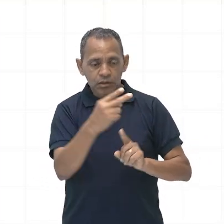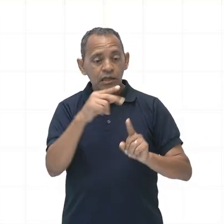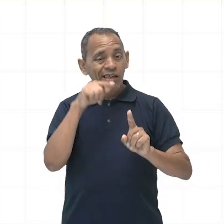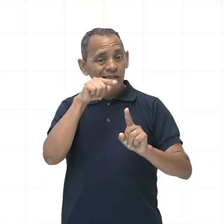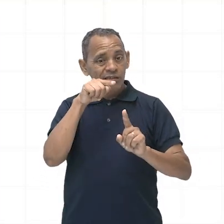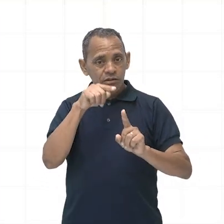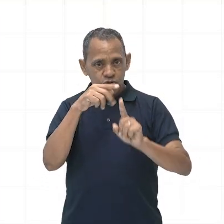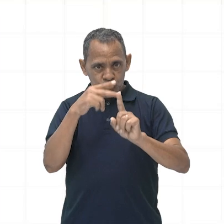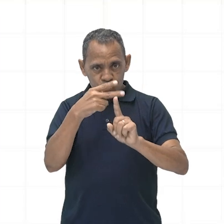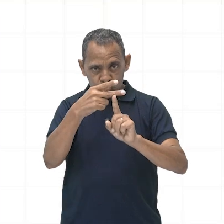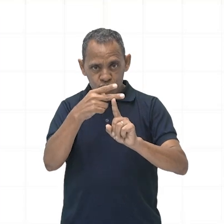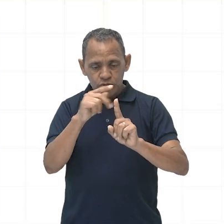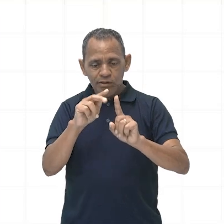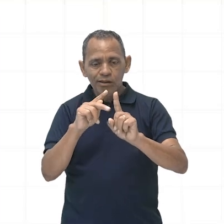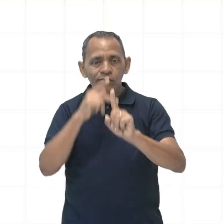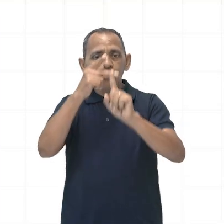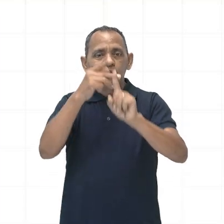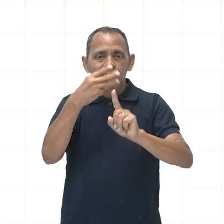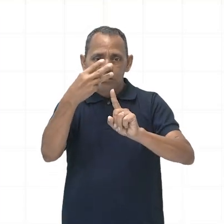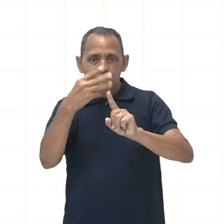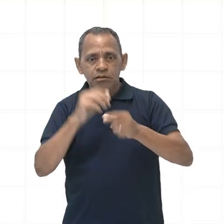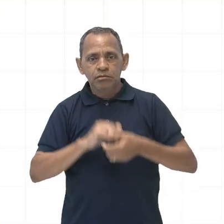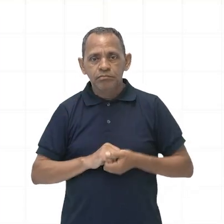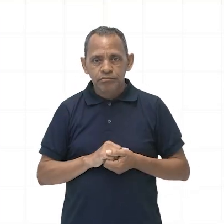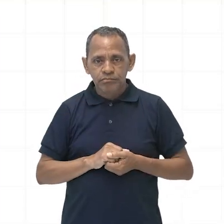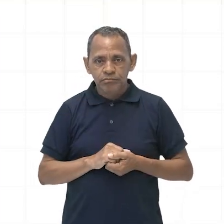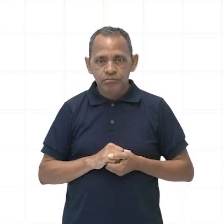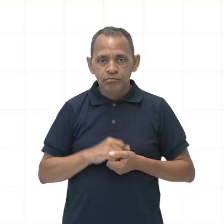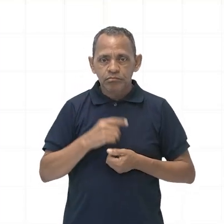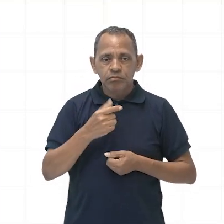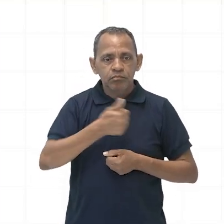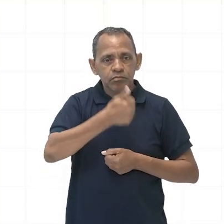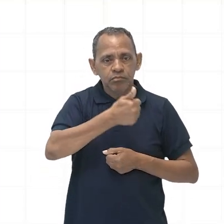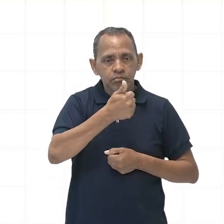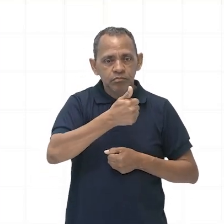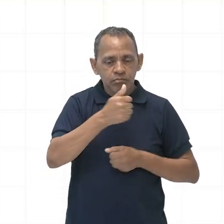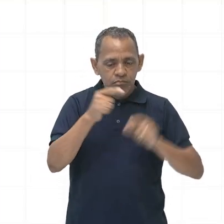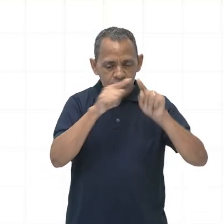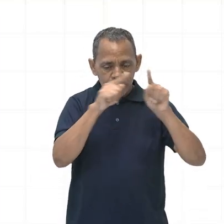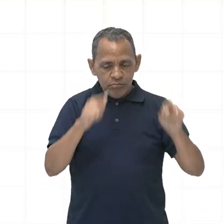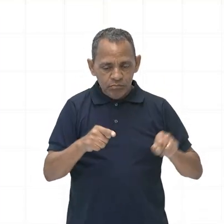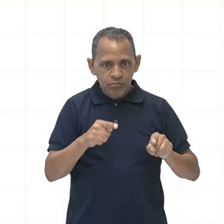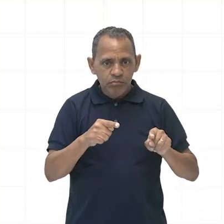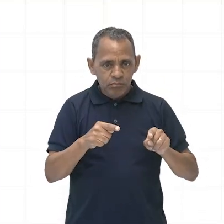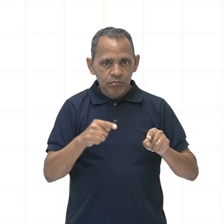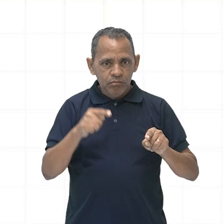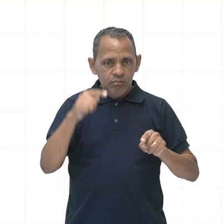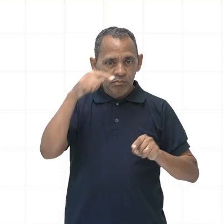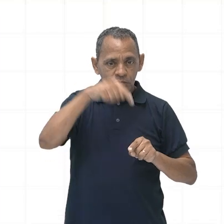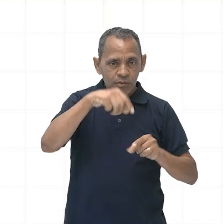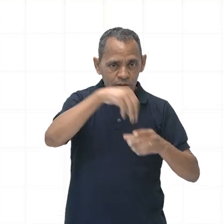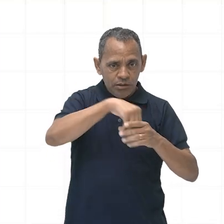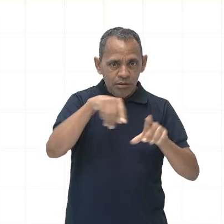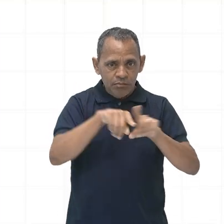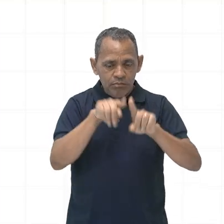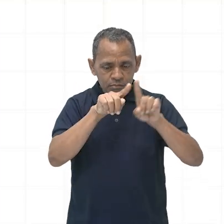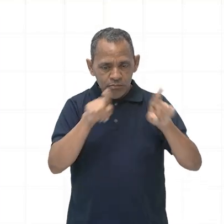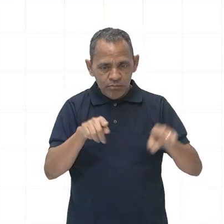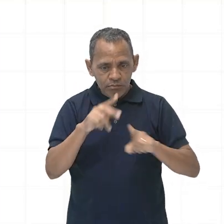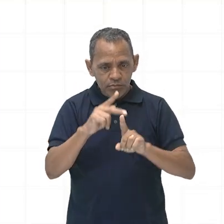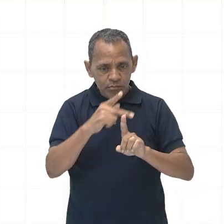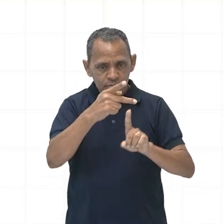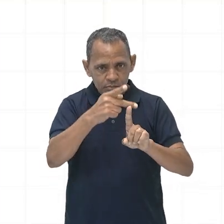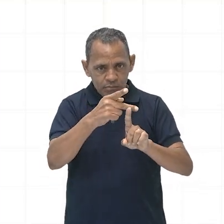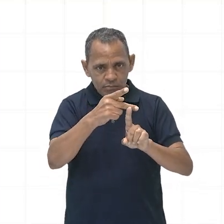tem aqui a base A, aí tem o primeiro expoente que está dentro dos parênteses, que é o expoente 2, e